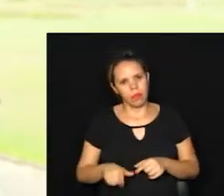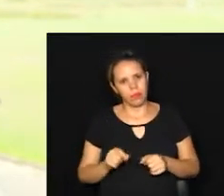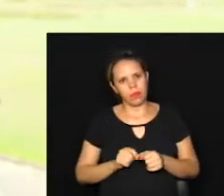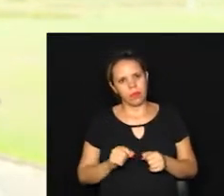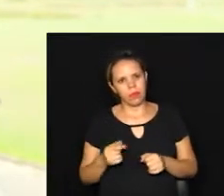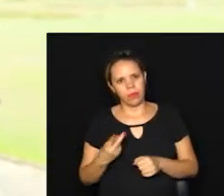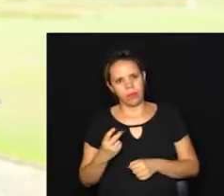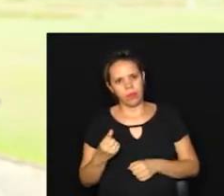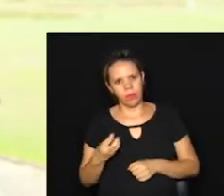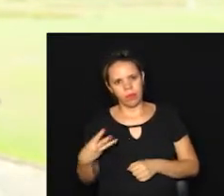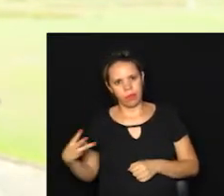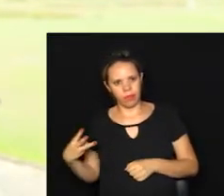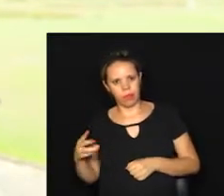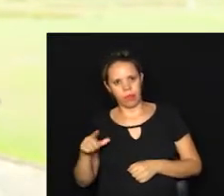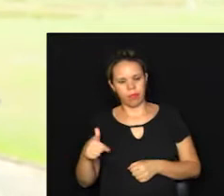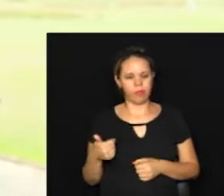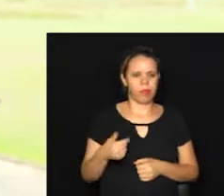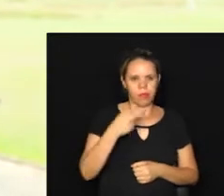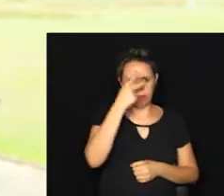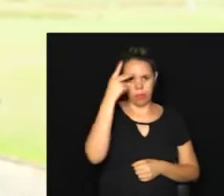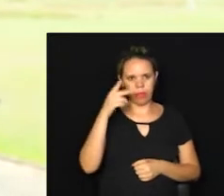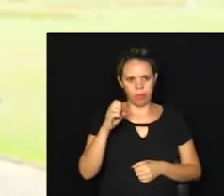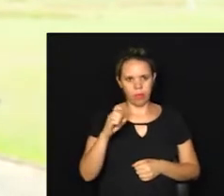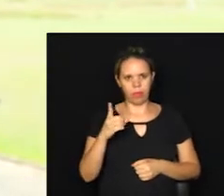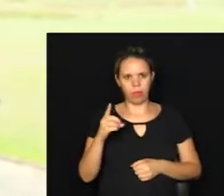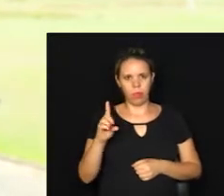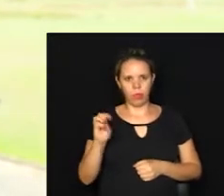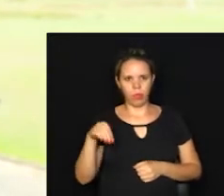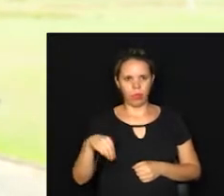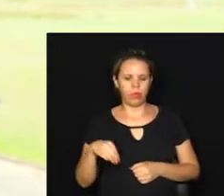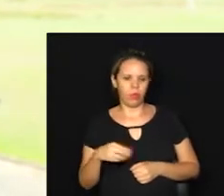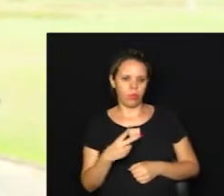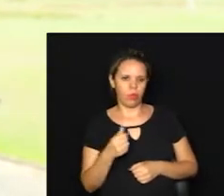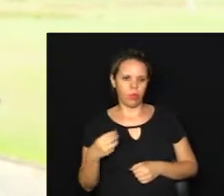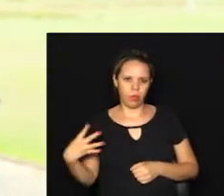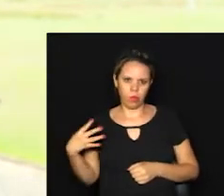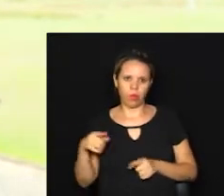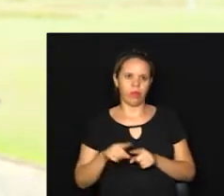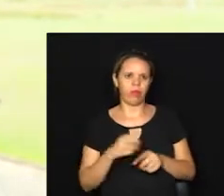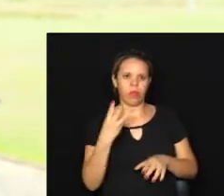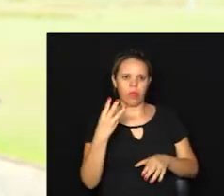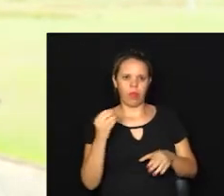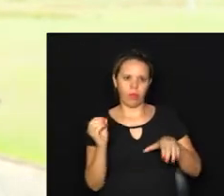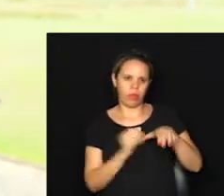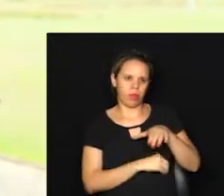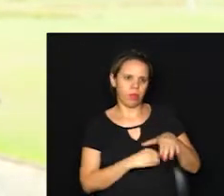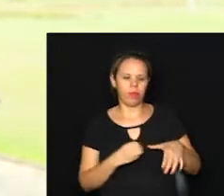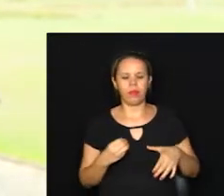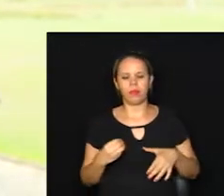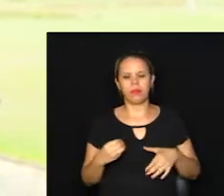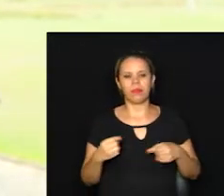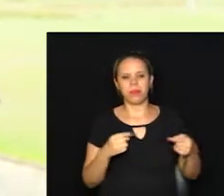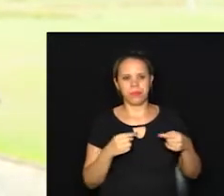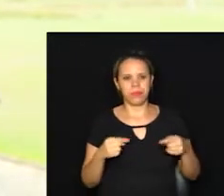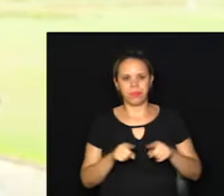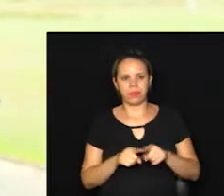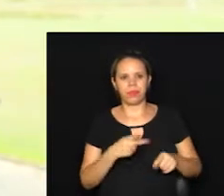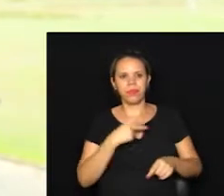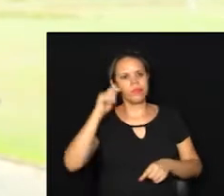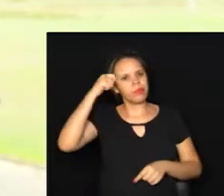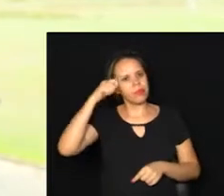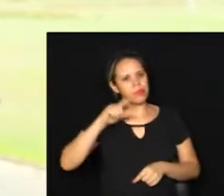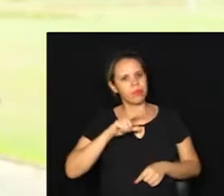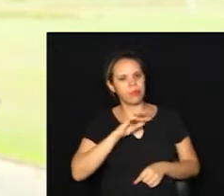em 2003 e o atacante Weldon em 2004 também marcaram 3 gols num clássico. Bom, e a Ponte vai ter um técnico